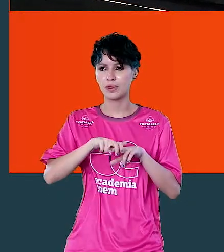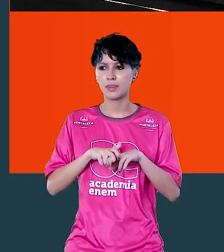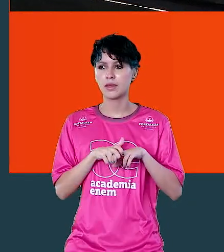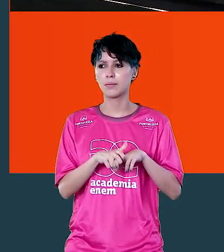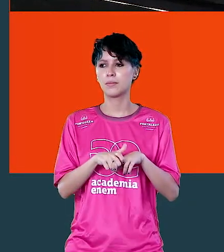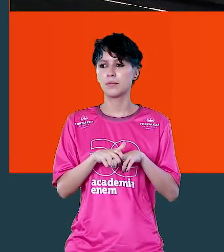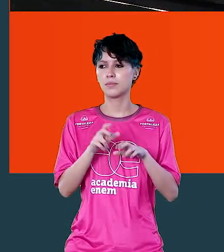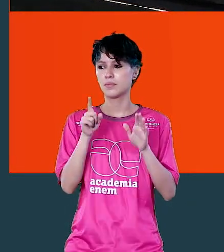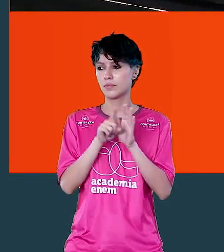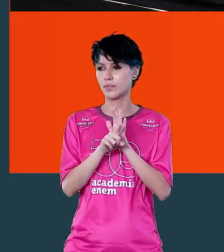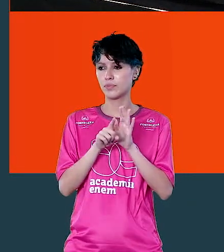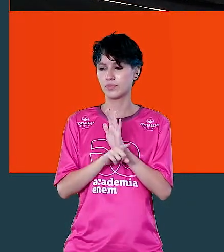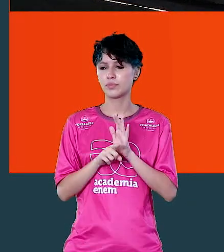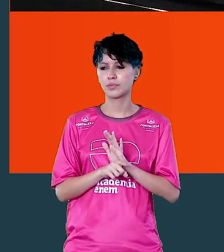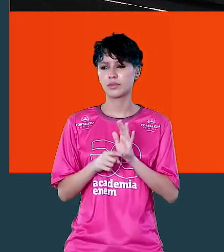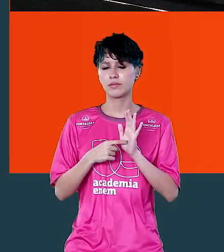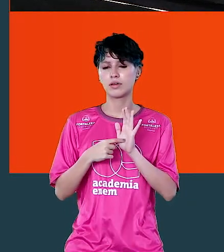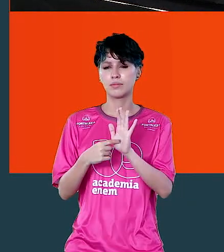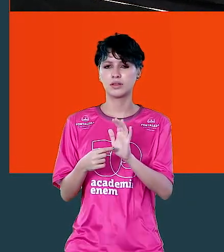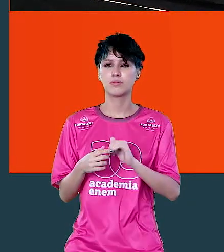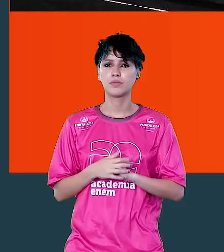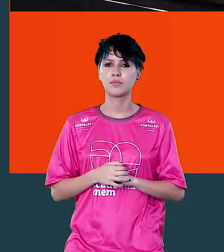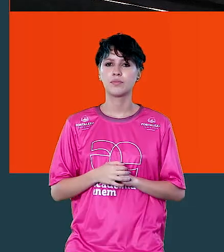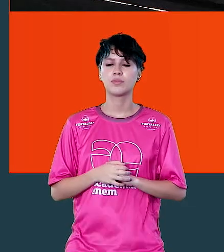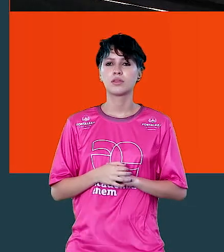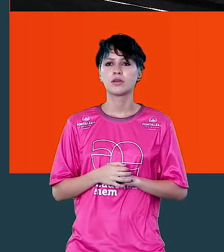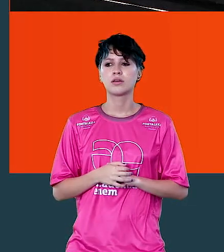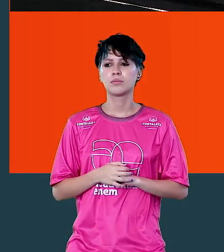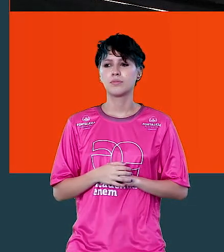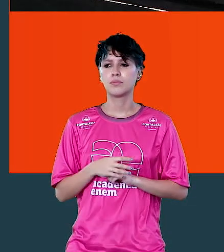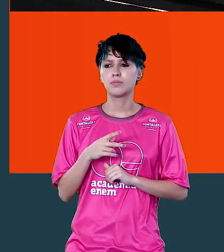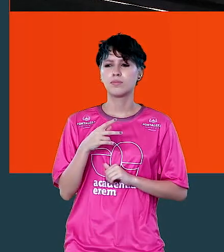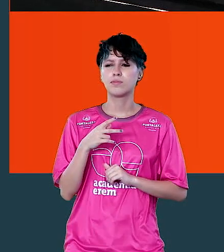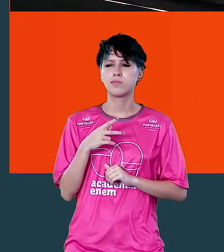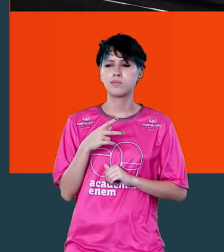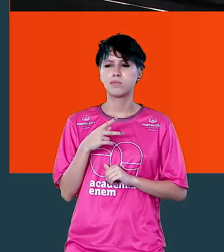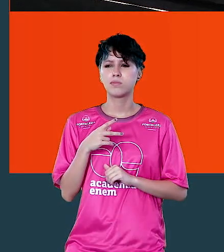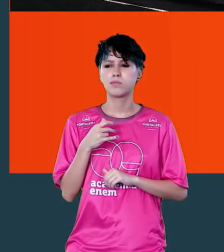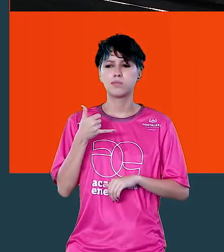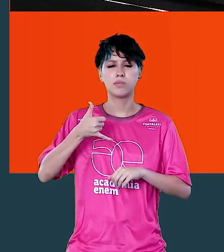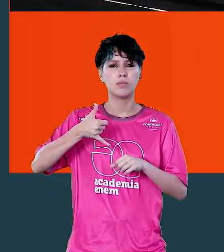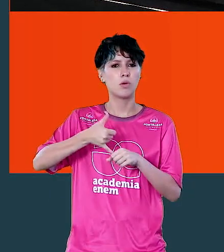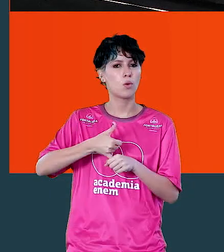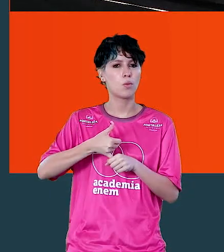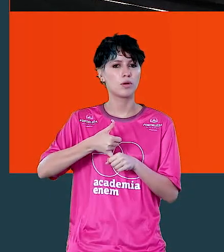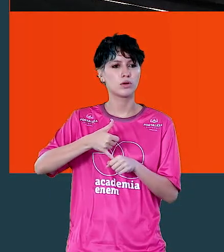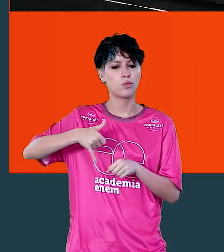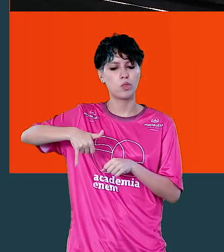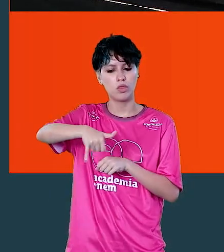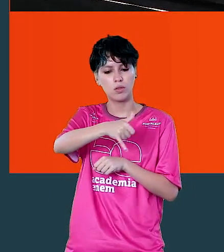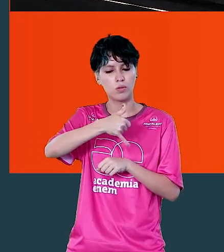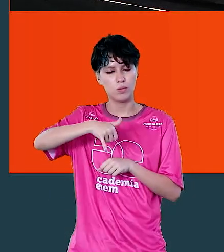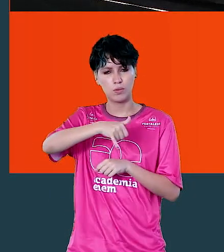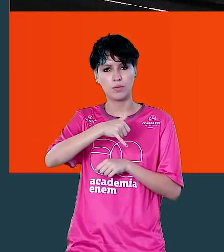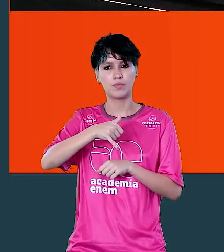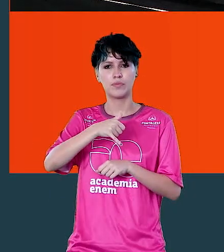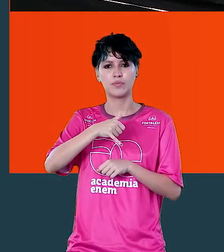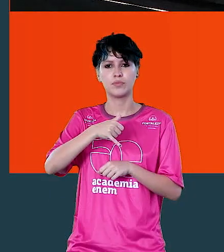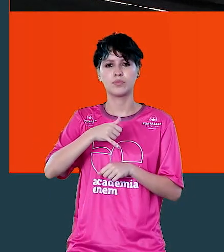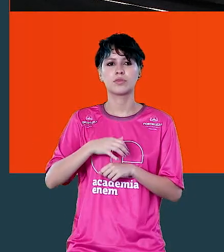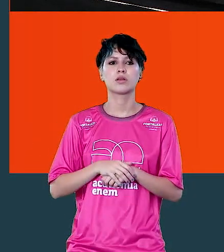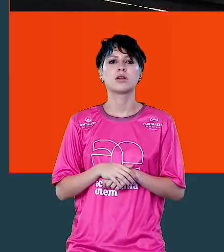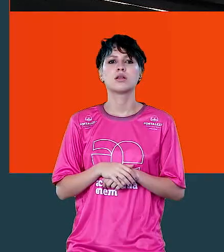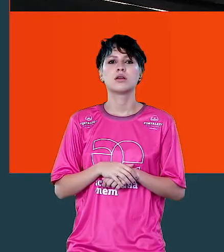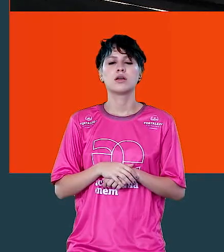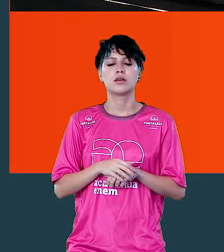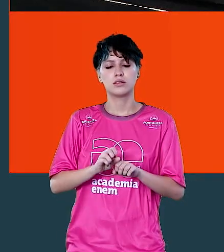questões hoje, que quando a gente tem um derramamento de petróleo, o petróleo fica onde? Em cima da água.